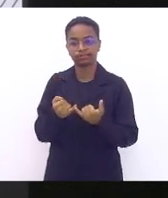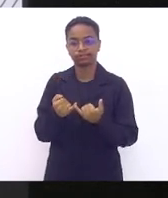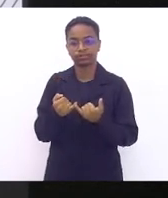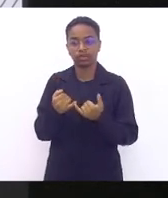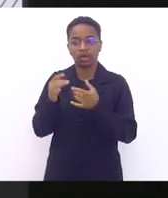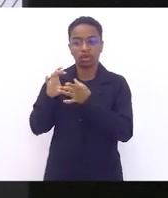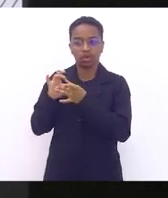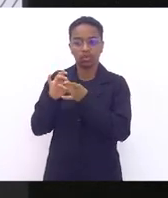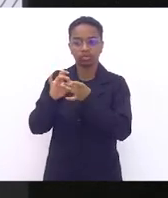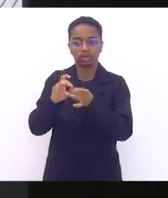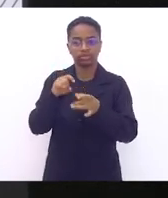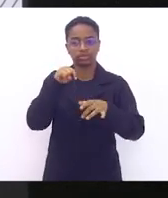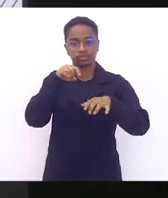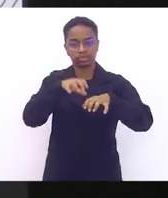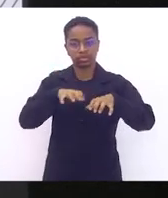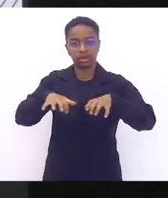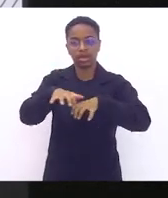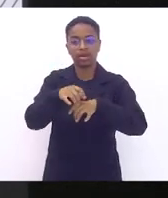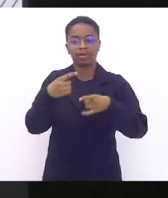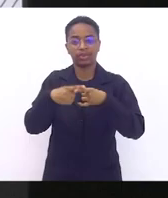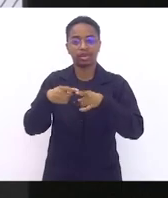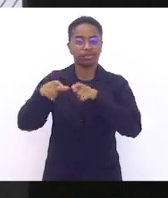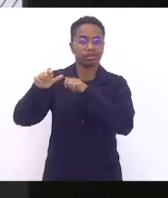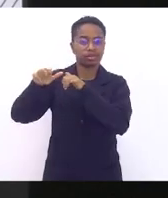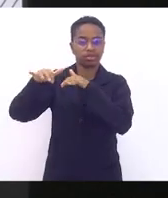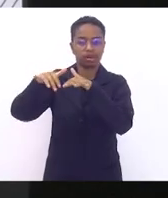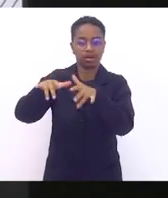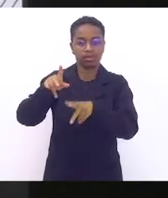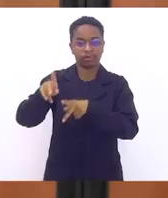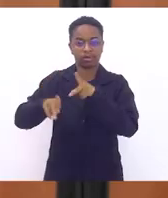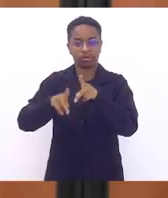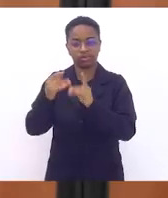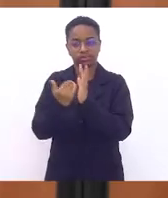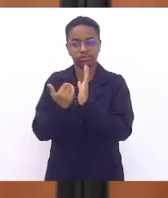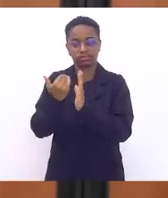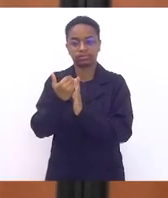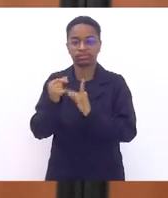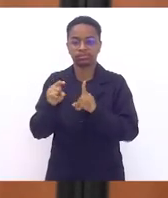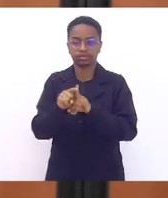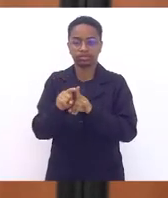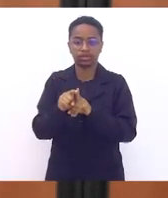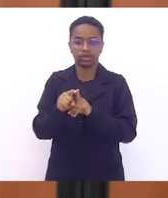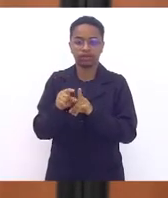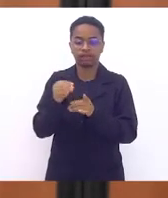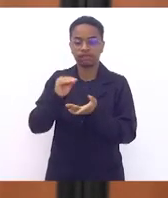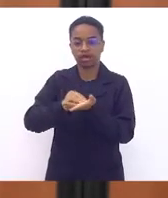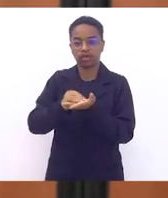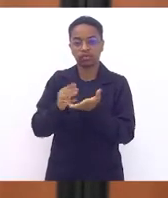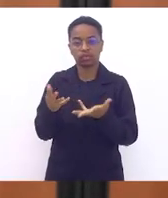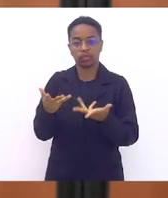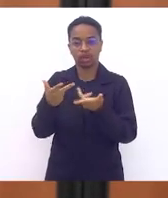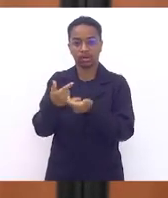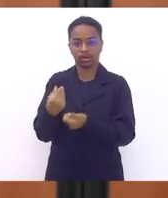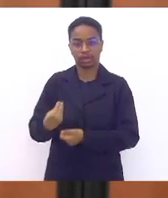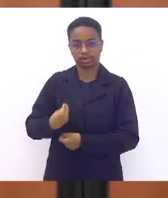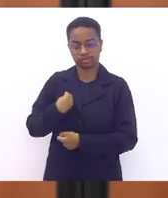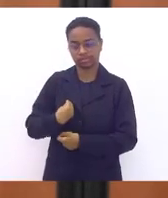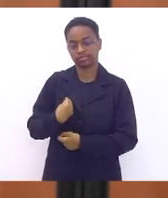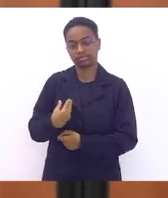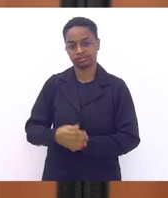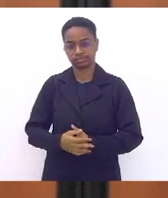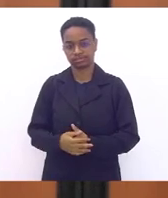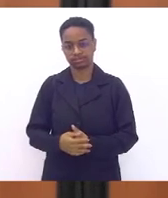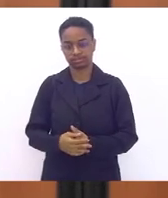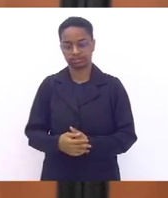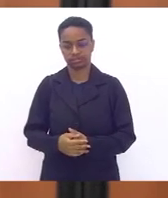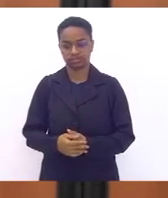contexto urbano aqui, aglomerações, densidade populacional, com baixa qualidade de vida, por aí. Então, a